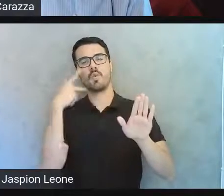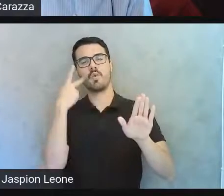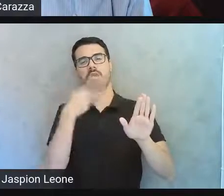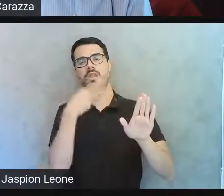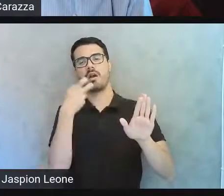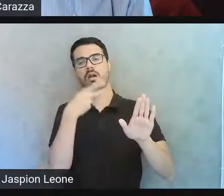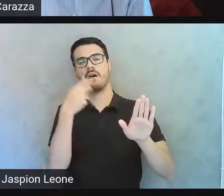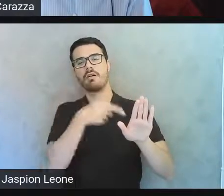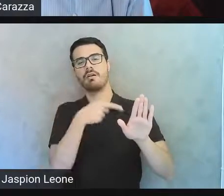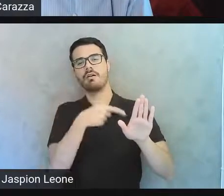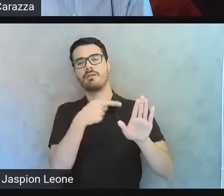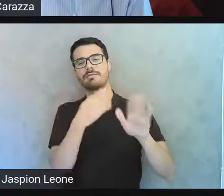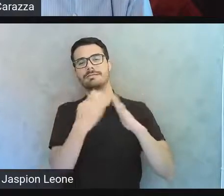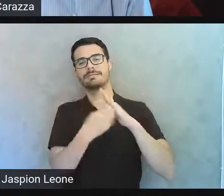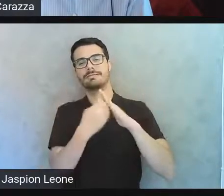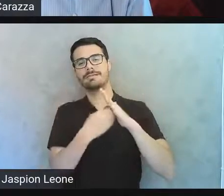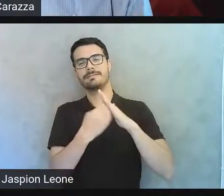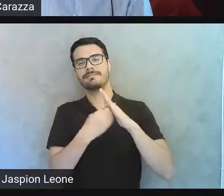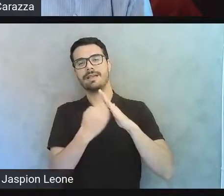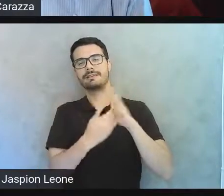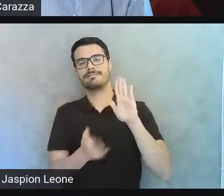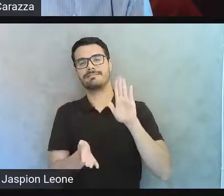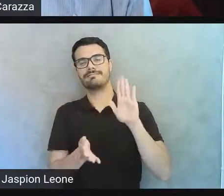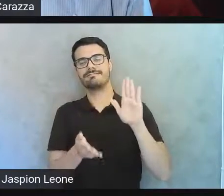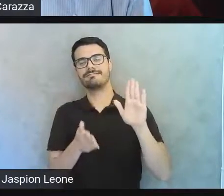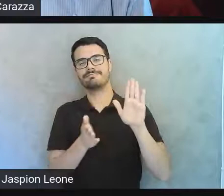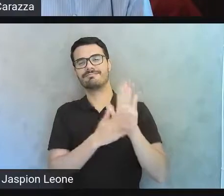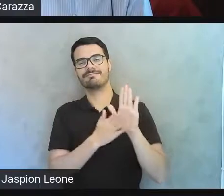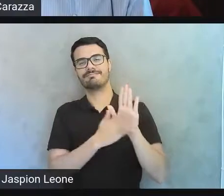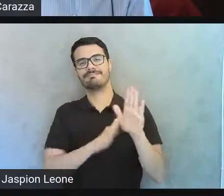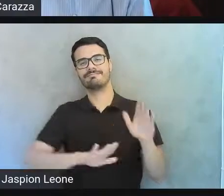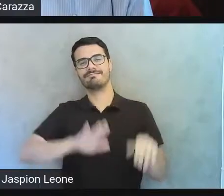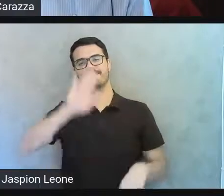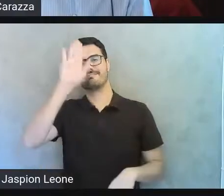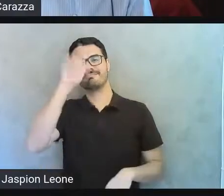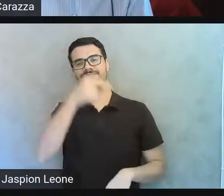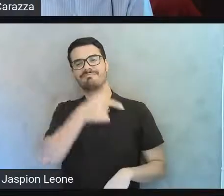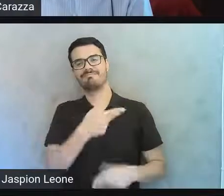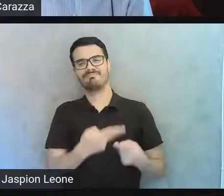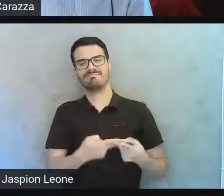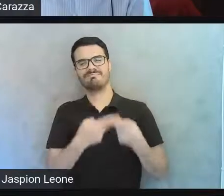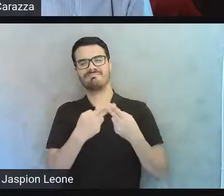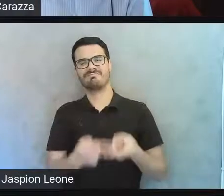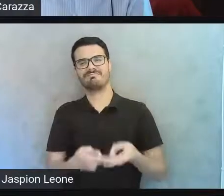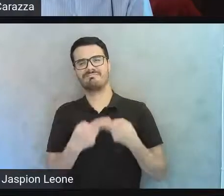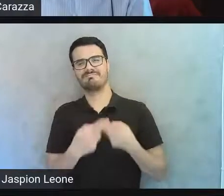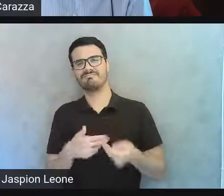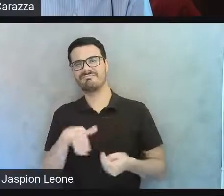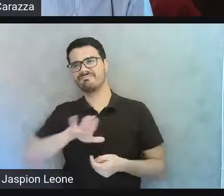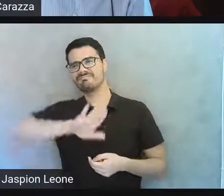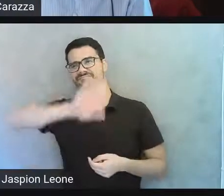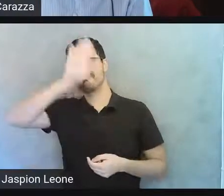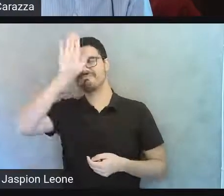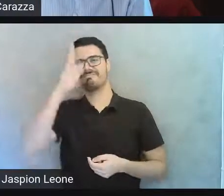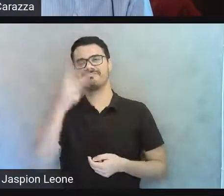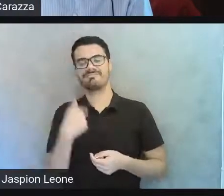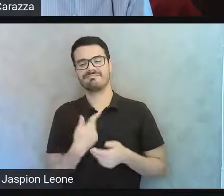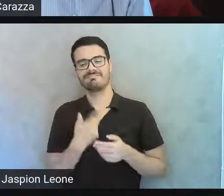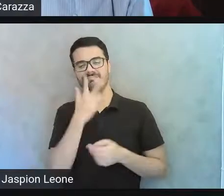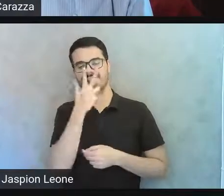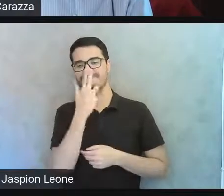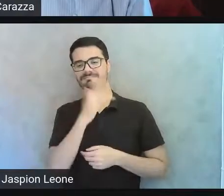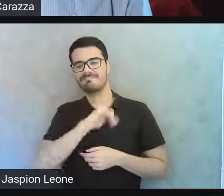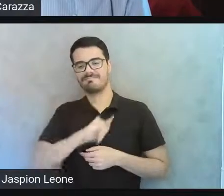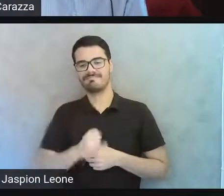toda muito como empresários de si mesmos, em busca de legendas que não enchem a paciência, com plataforma, etc. O que já era baixo